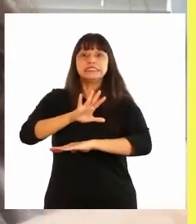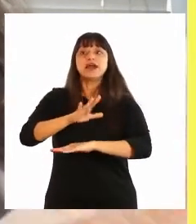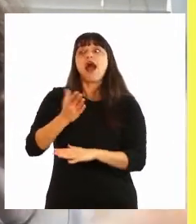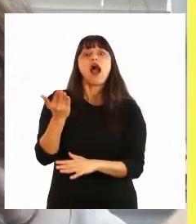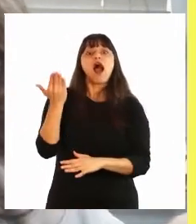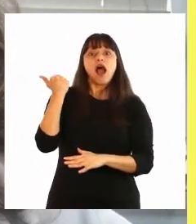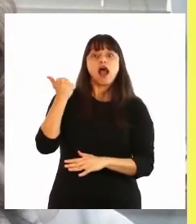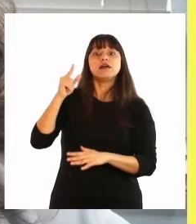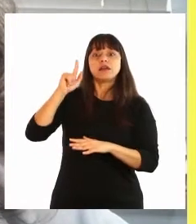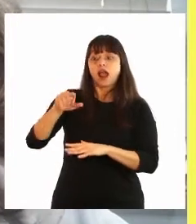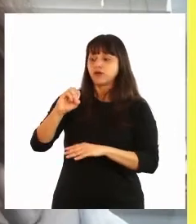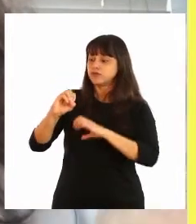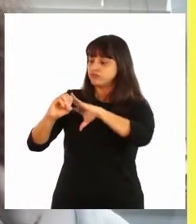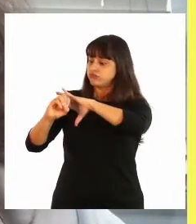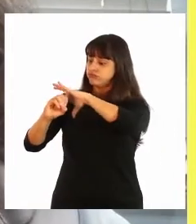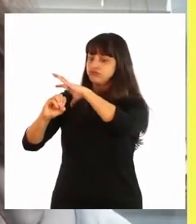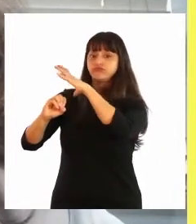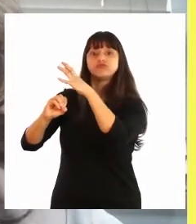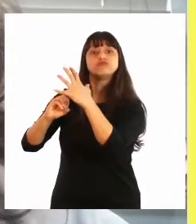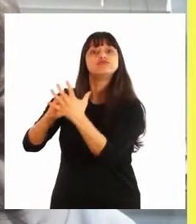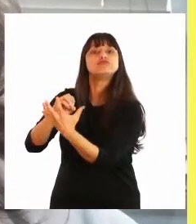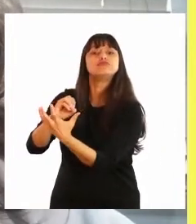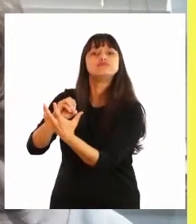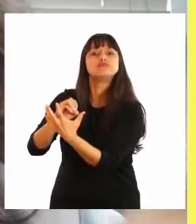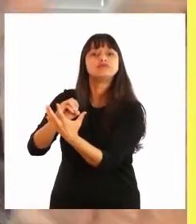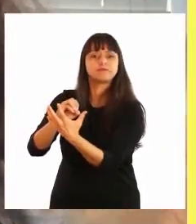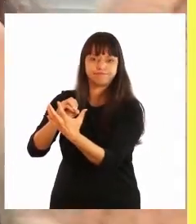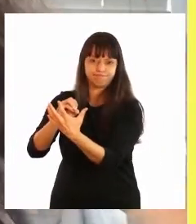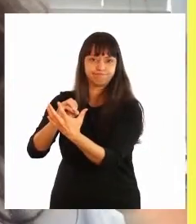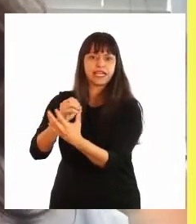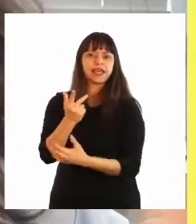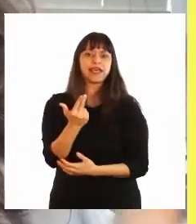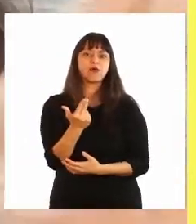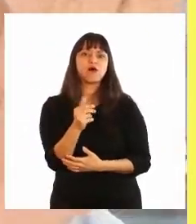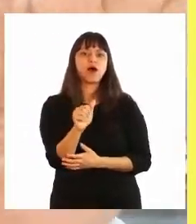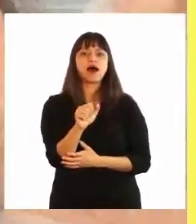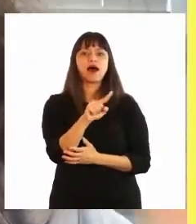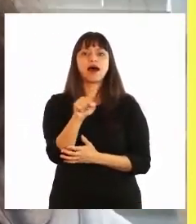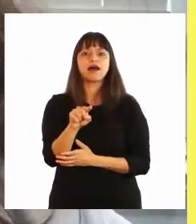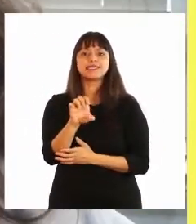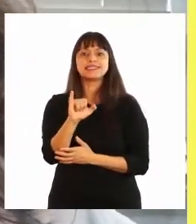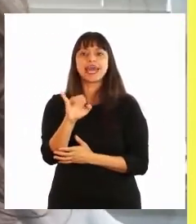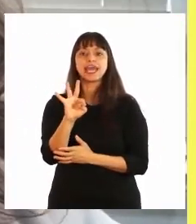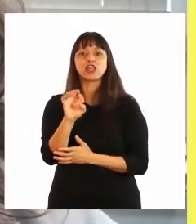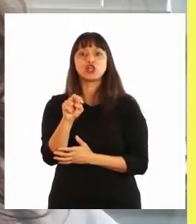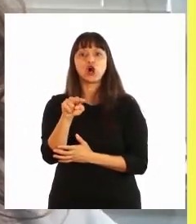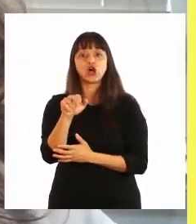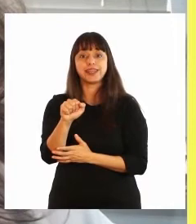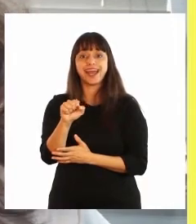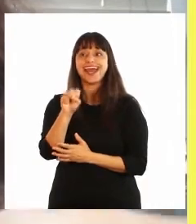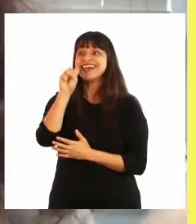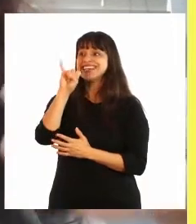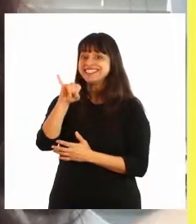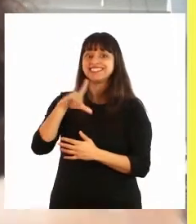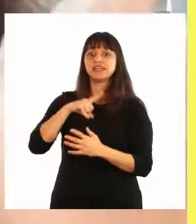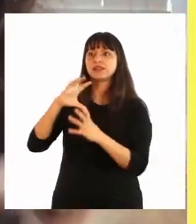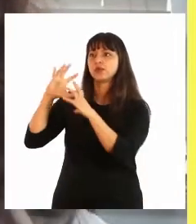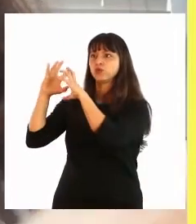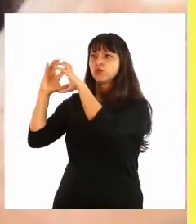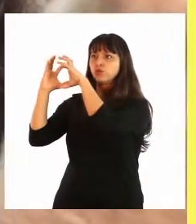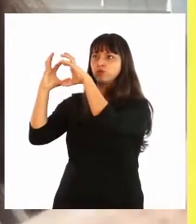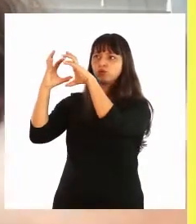lá, um caroço de uma azeitona. Então, se ele está partido, é porque ele se quebrou. E ele já foi